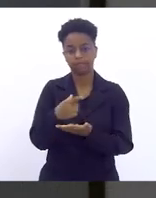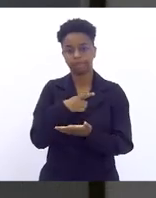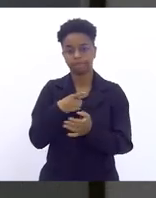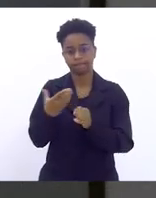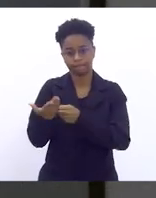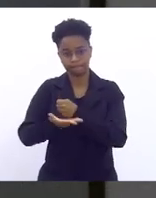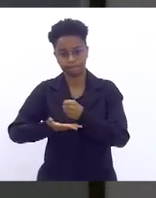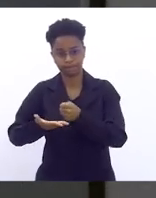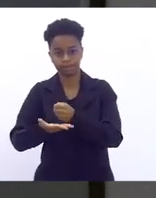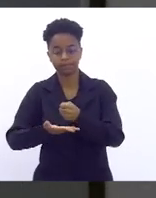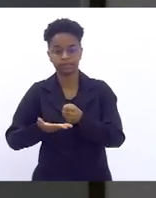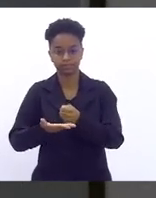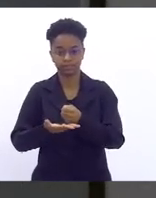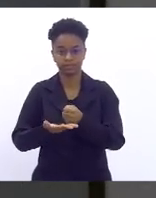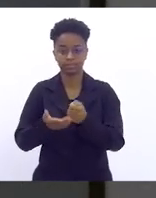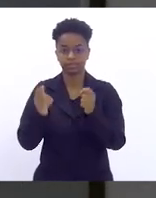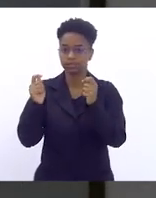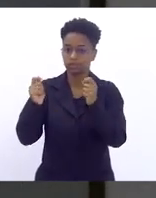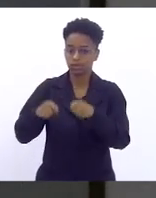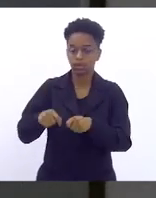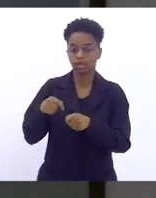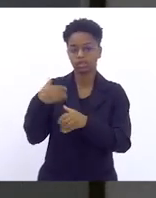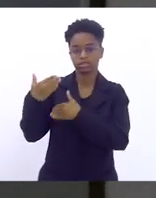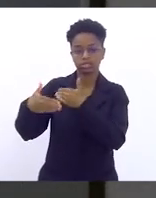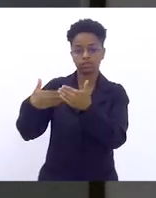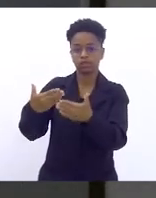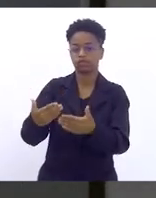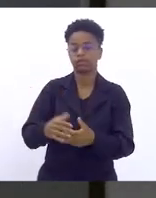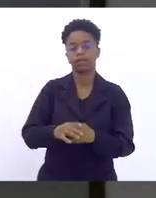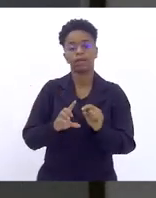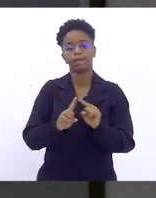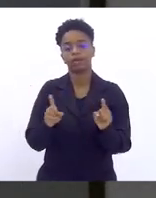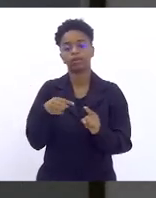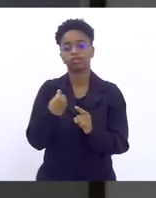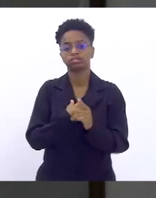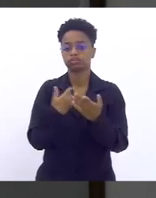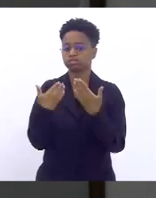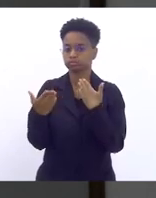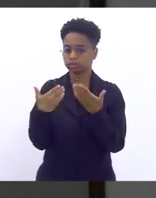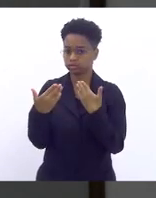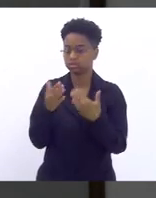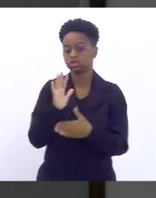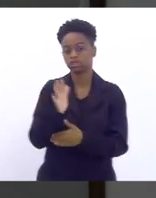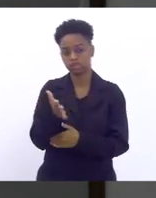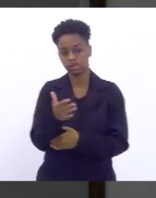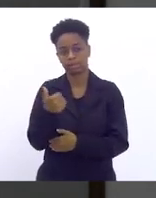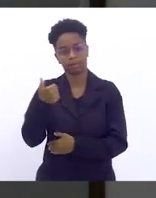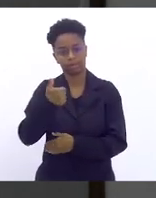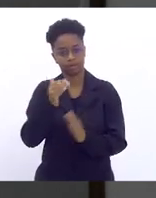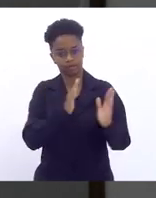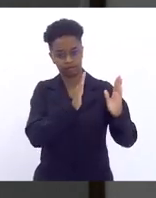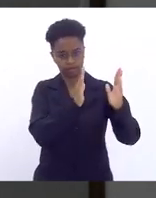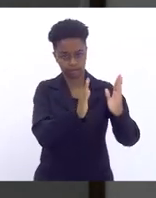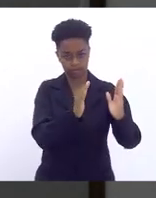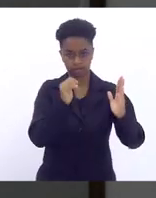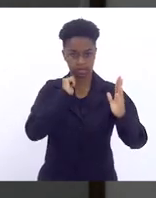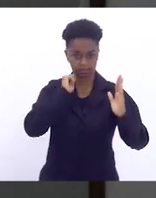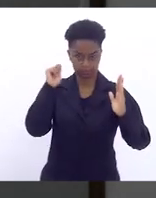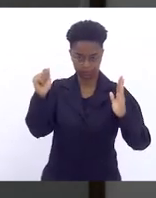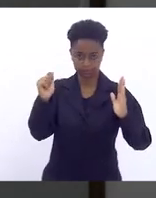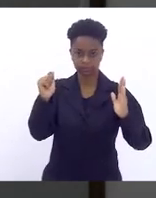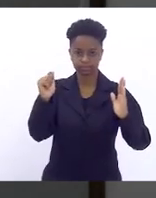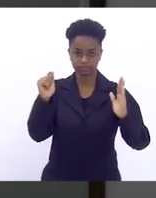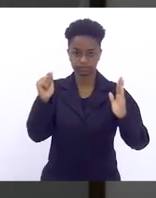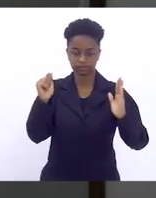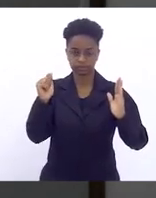base científica para poder desenvolver a partir daí mas nós estamos conversando já fizemos uma primeira fase agora em abril com